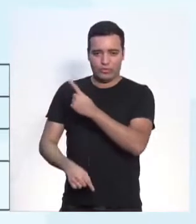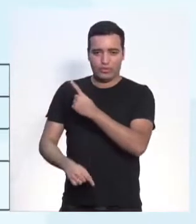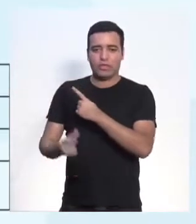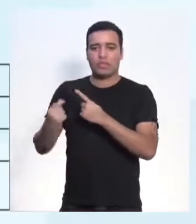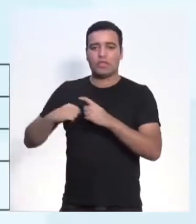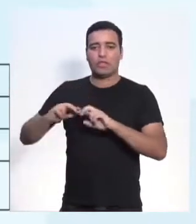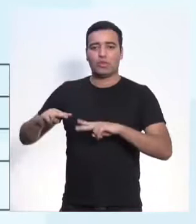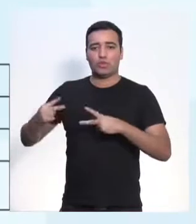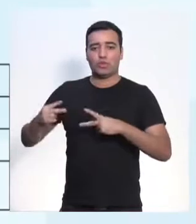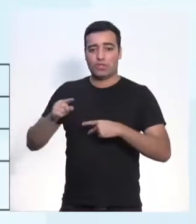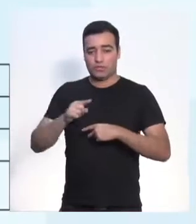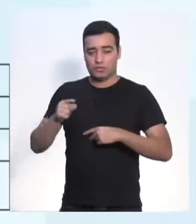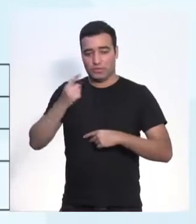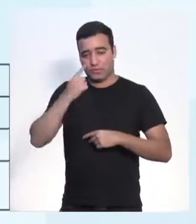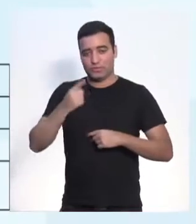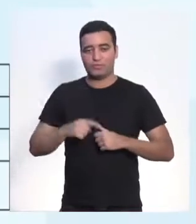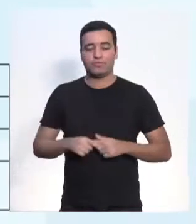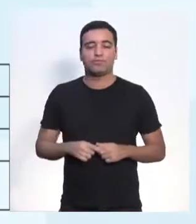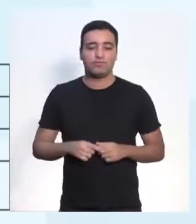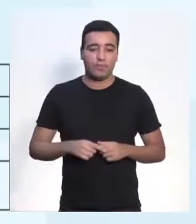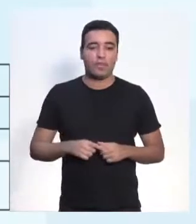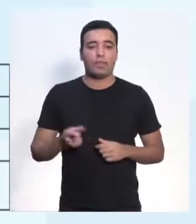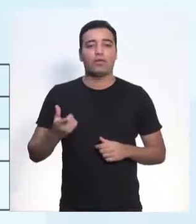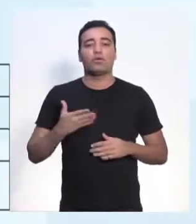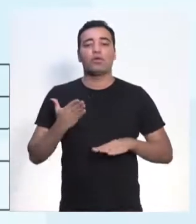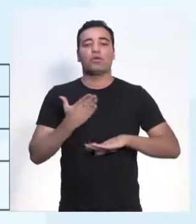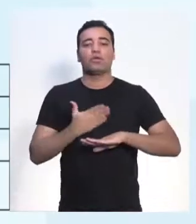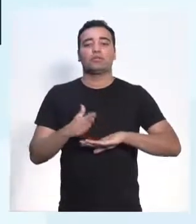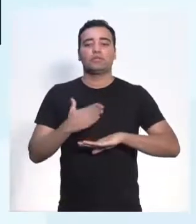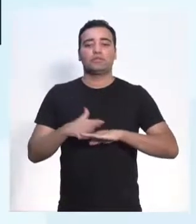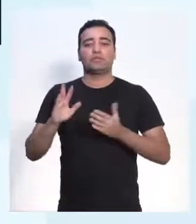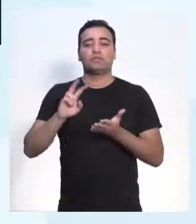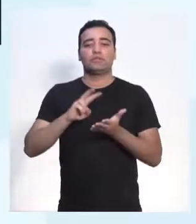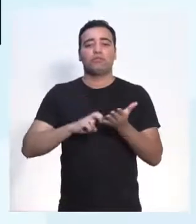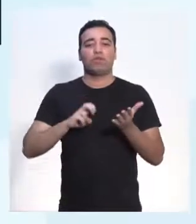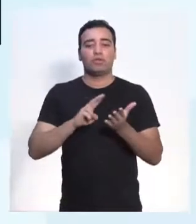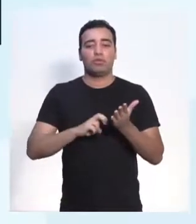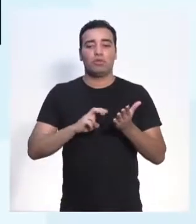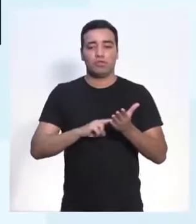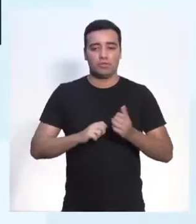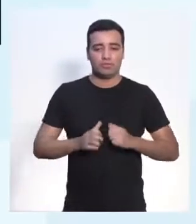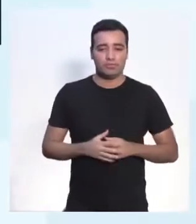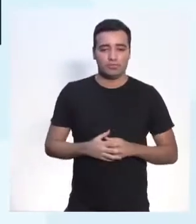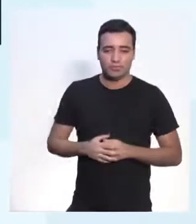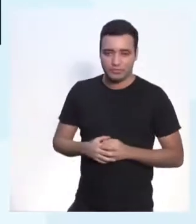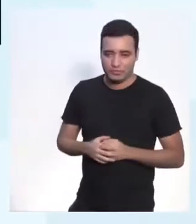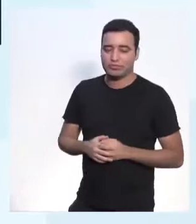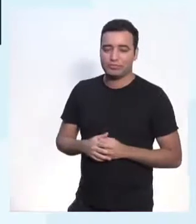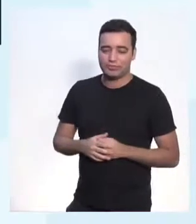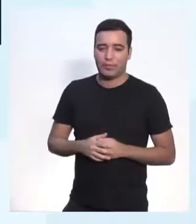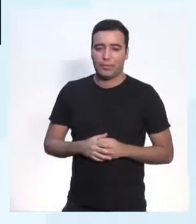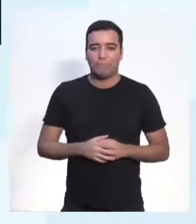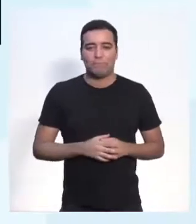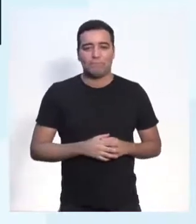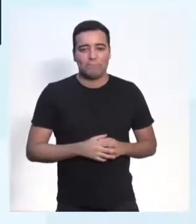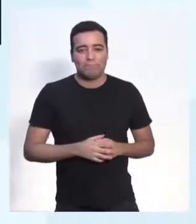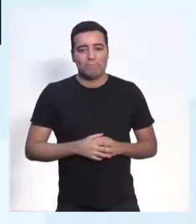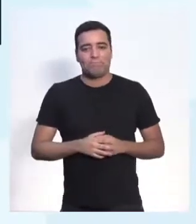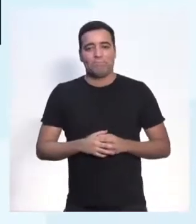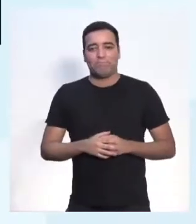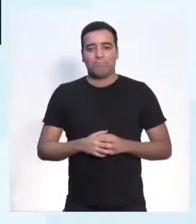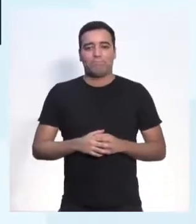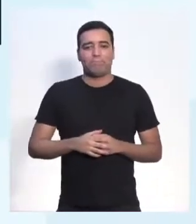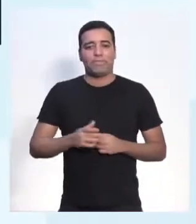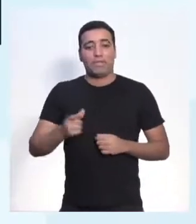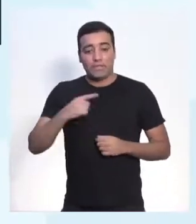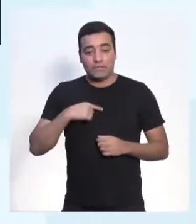para vocês, tá? Vamos agora para um exercício de vocabulário, próximo slide. Olha só, a gente tem aí, no caderno